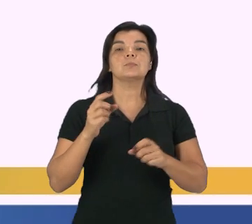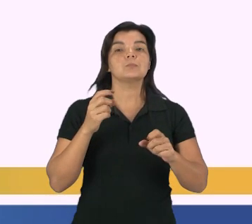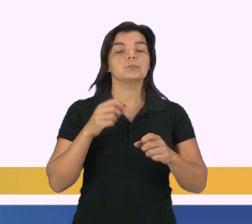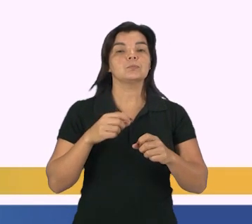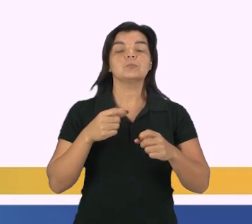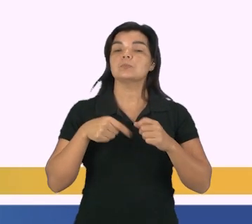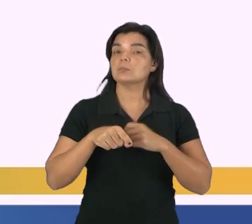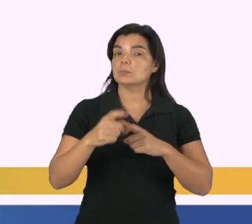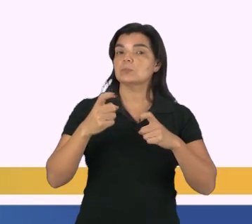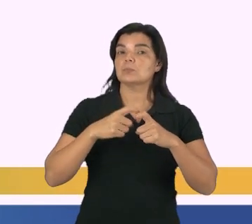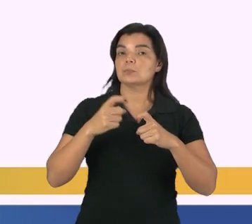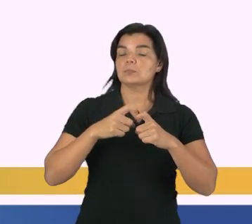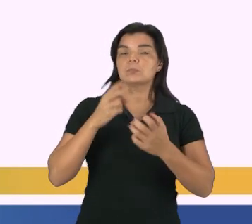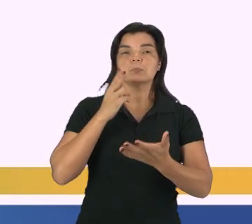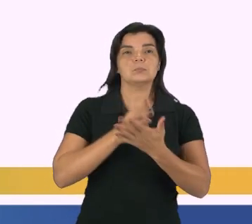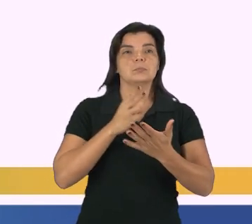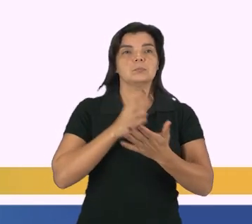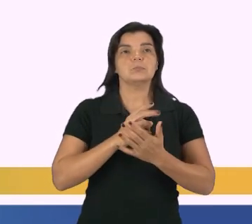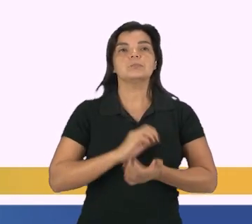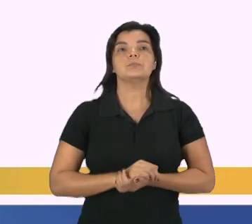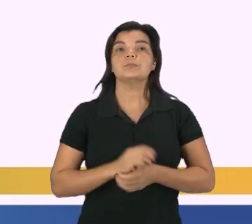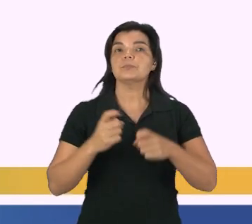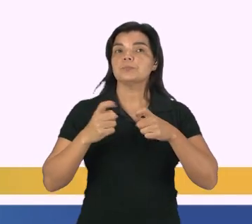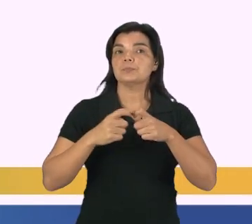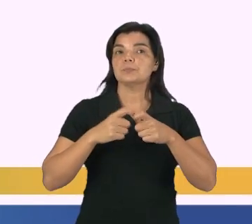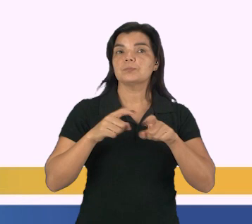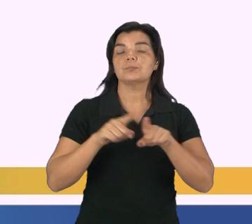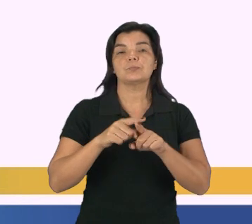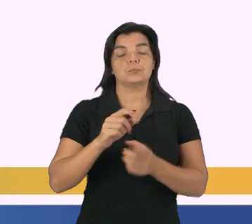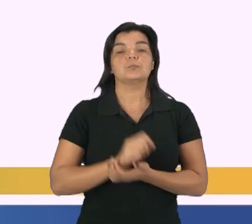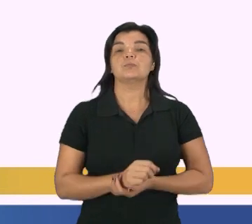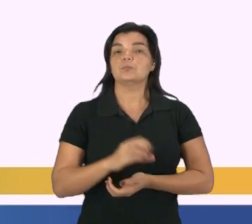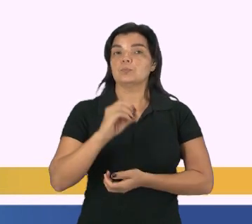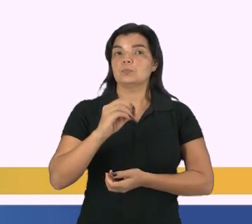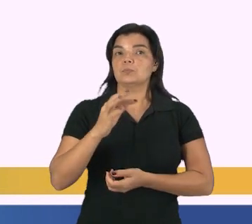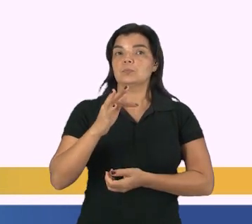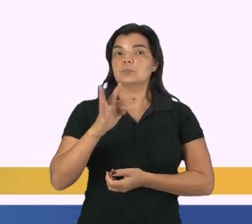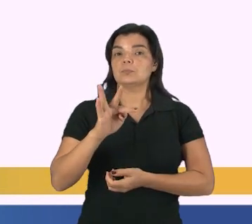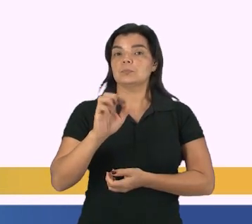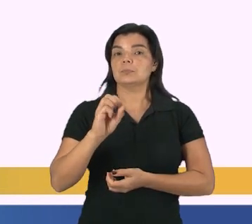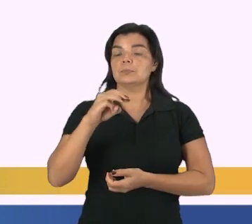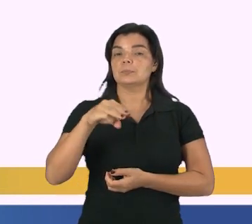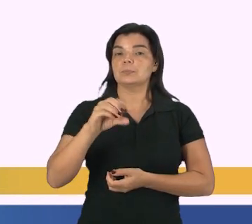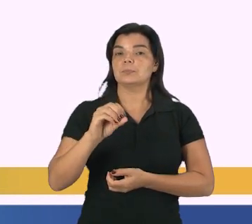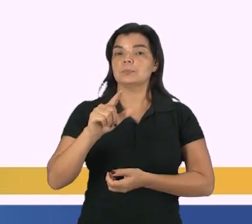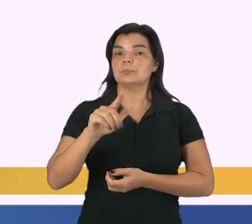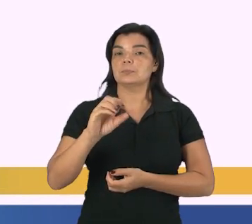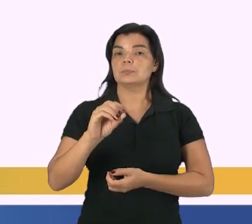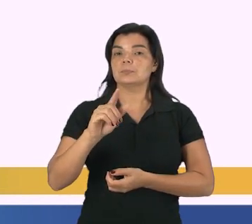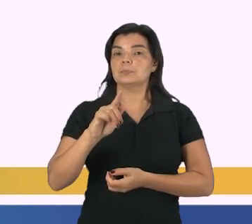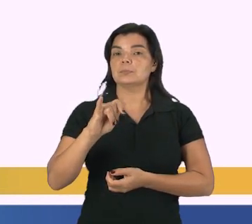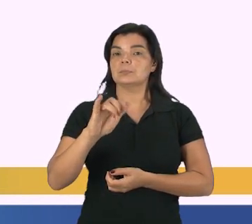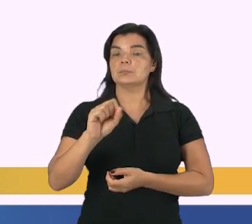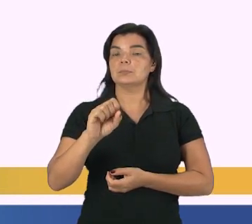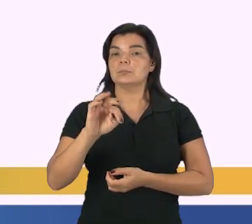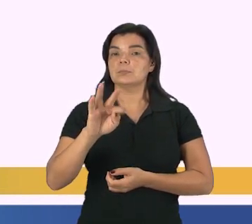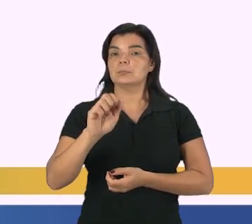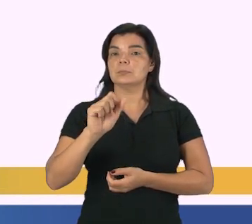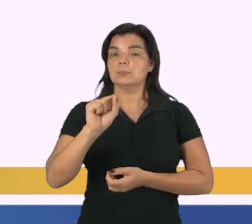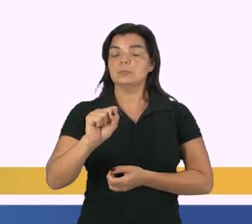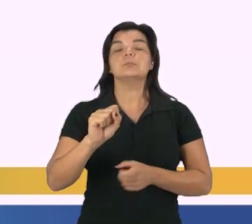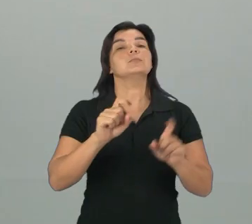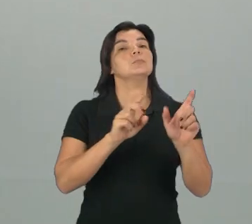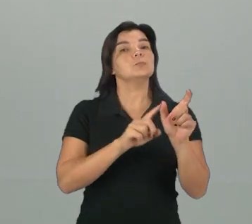Realizar consultas periódicas. As consultas periódicas ao oftalmologista, olha só, aqui